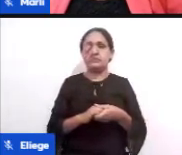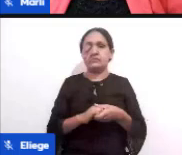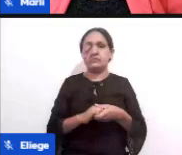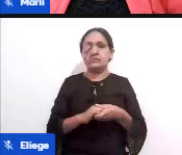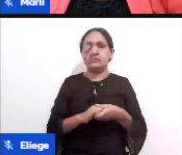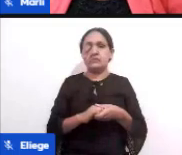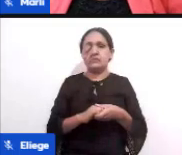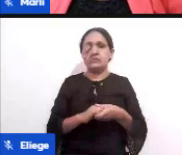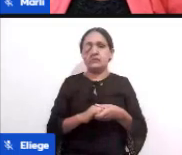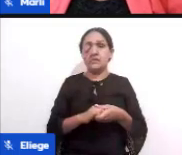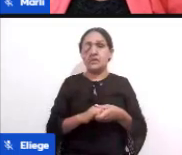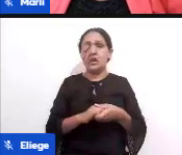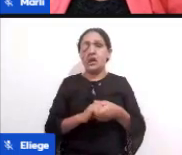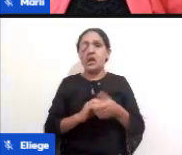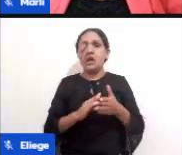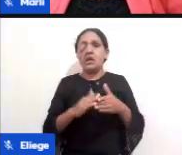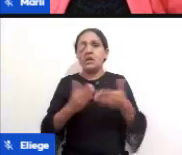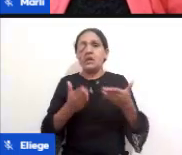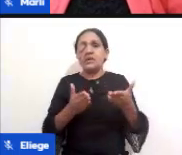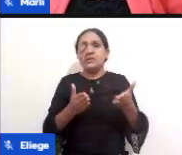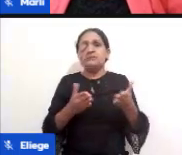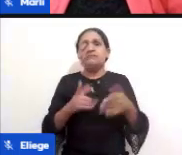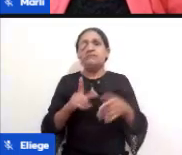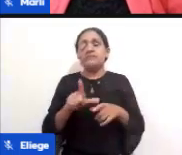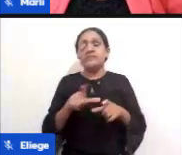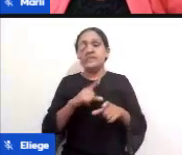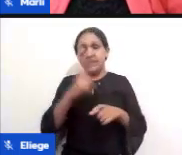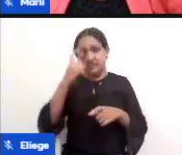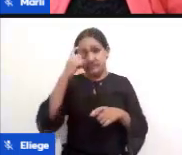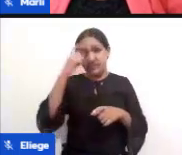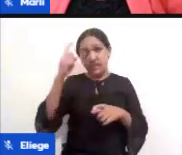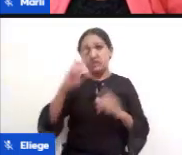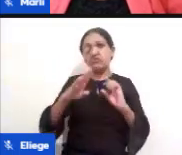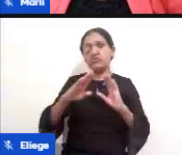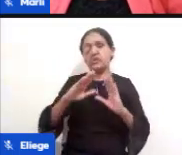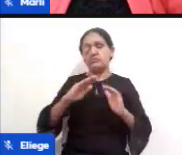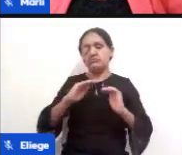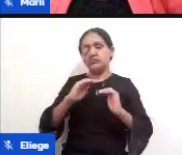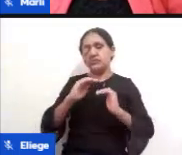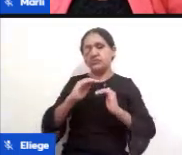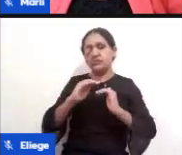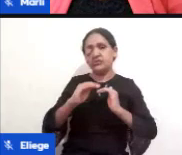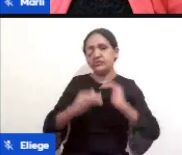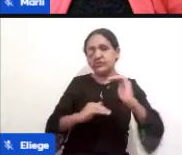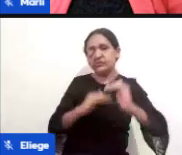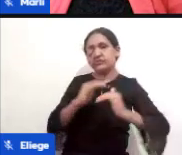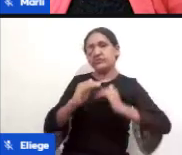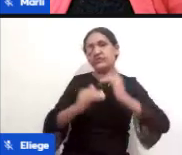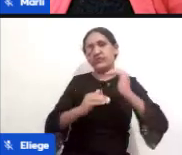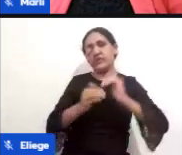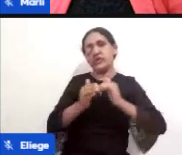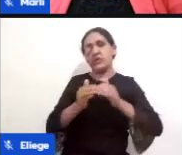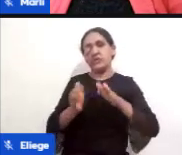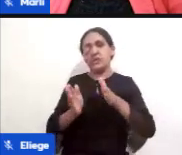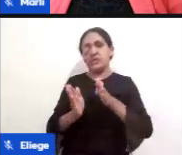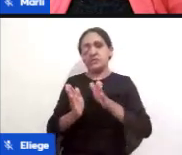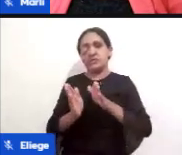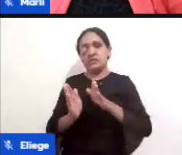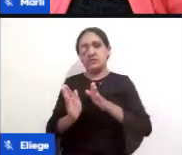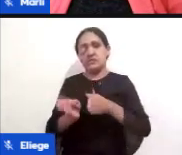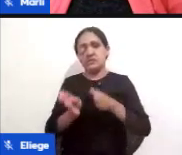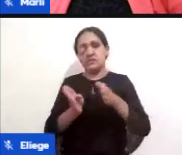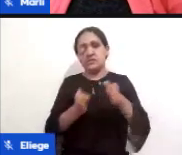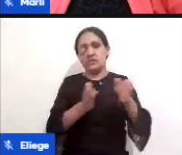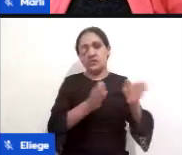Aí nós entramos na ideia de desenvolver uma sequência didática, mas que seja